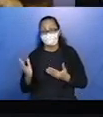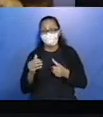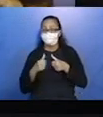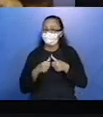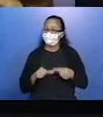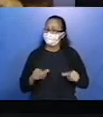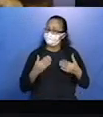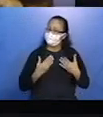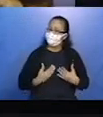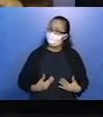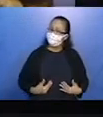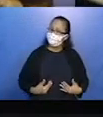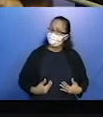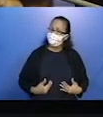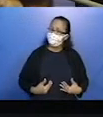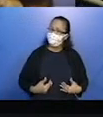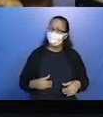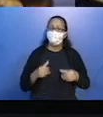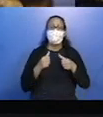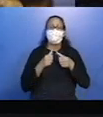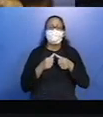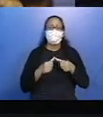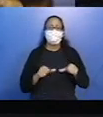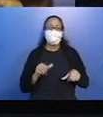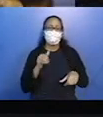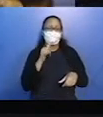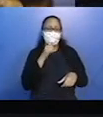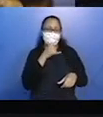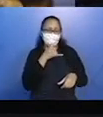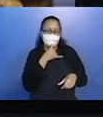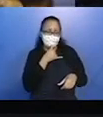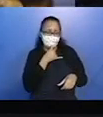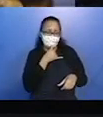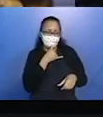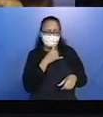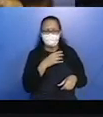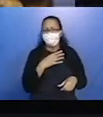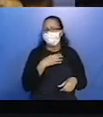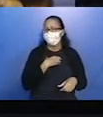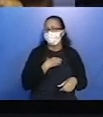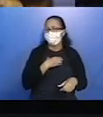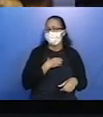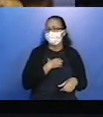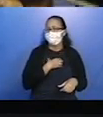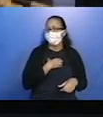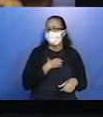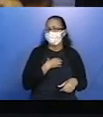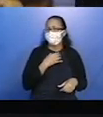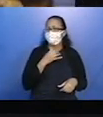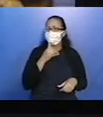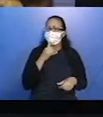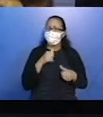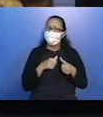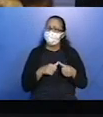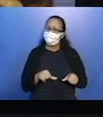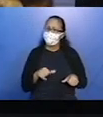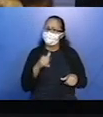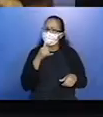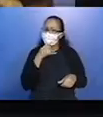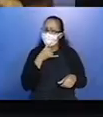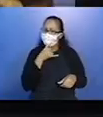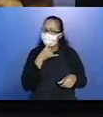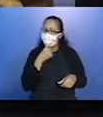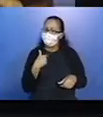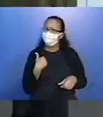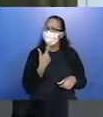tá? Ficar triste, olha os olhinhos, olha a expressão nos olhinhos. Ficar triste, a gente fica